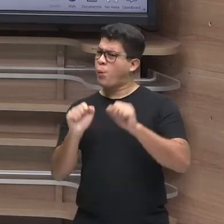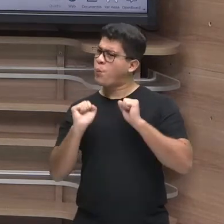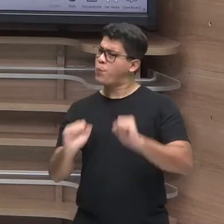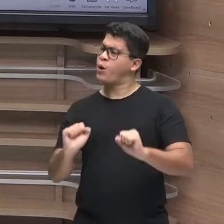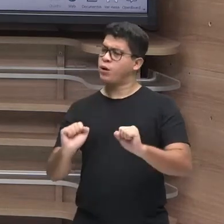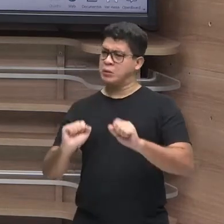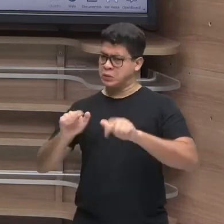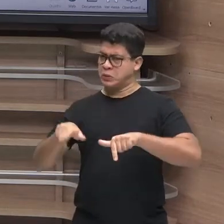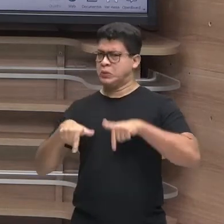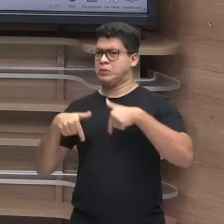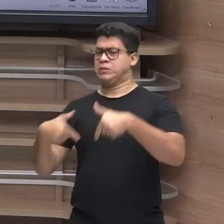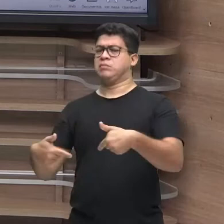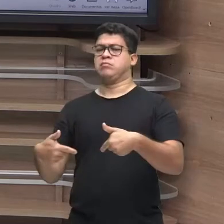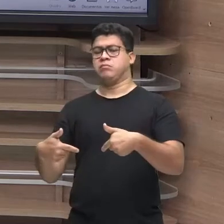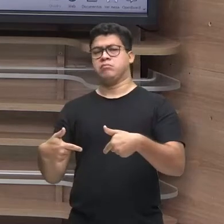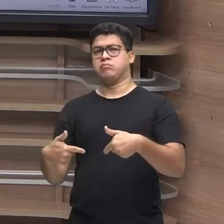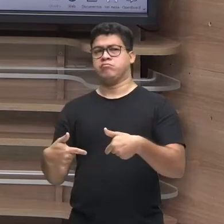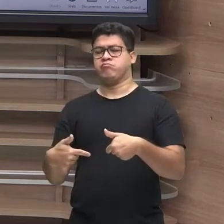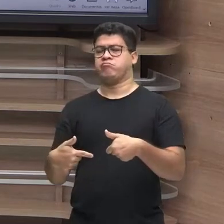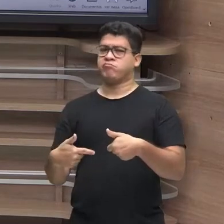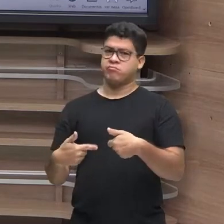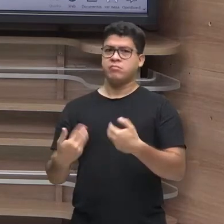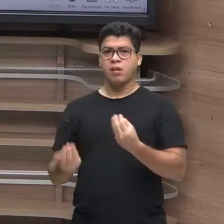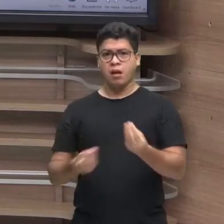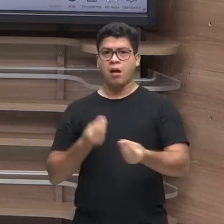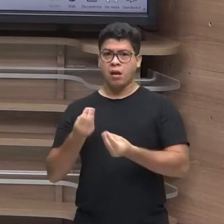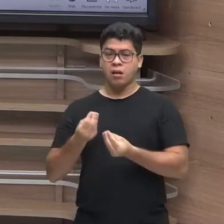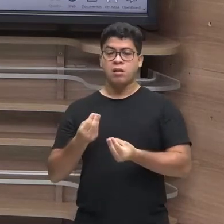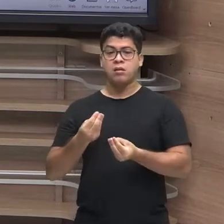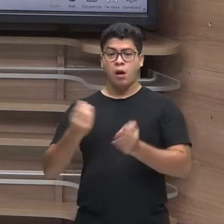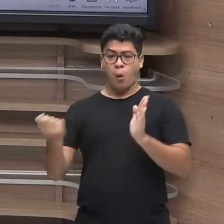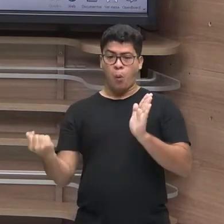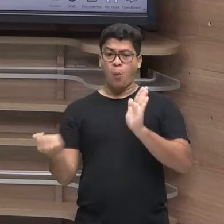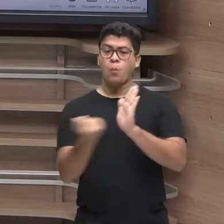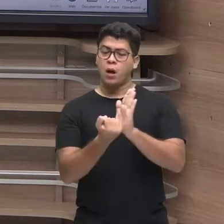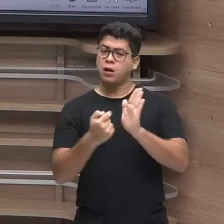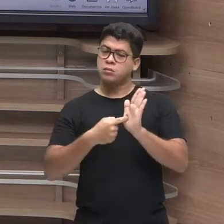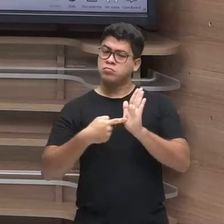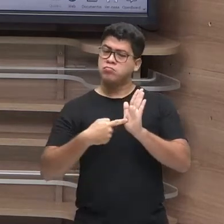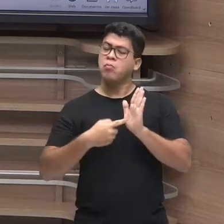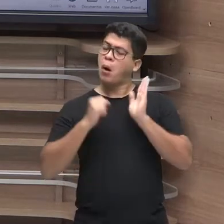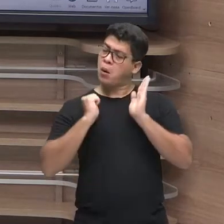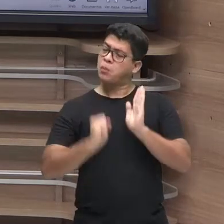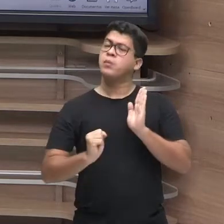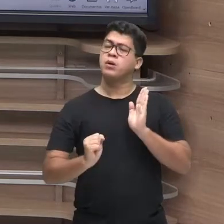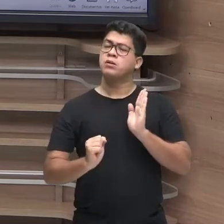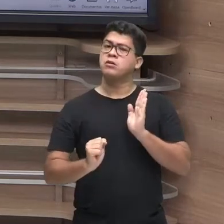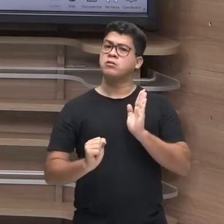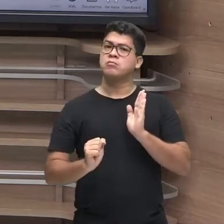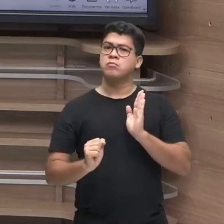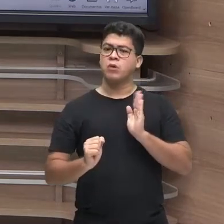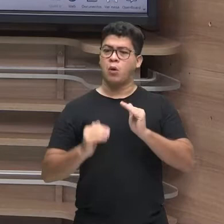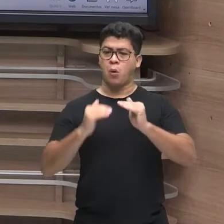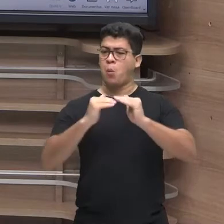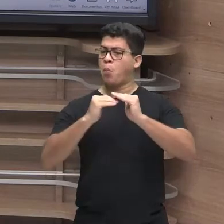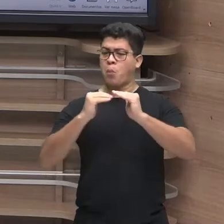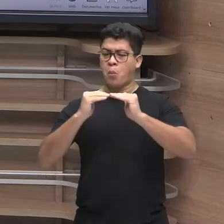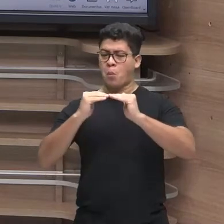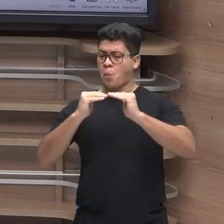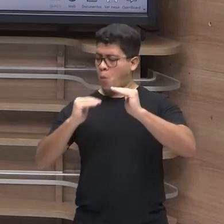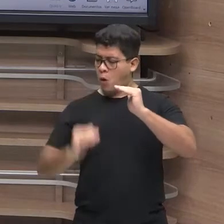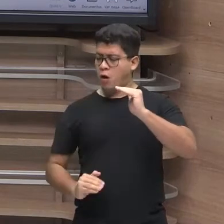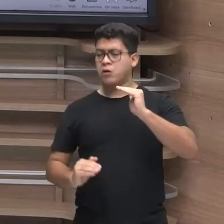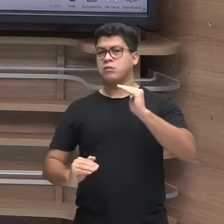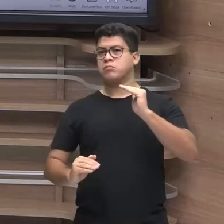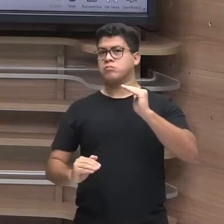né, deste teórico vem o quê? Legitimar este poder e dizer que abaixo do rei todos, acima